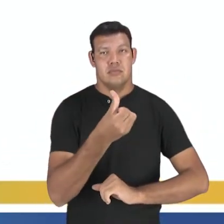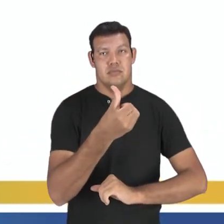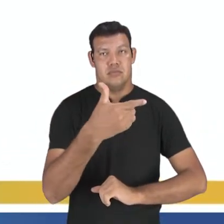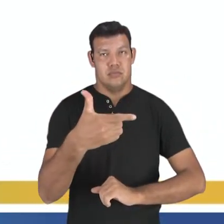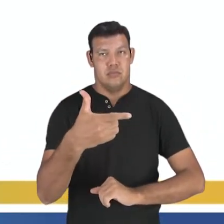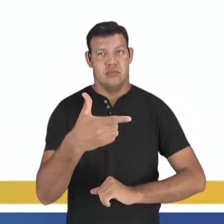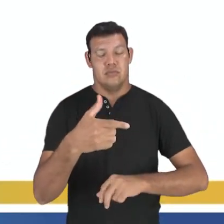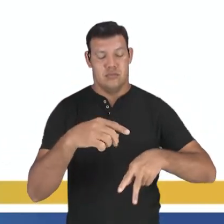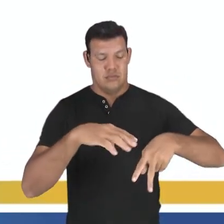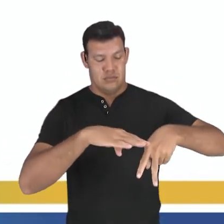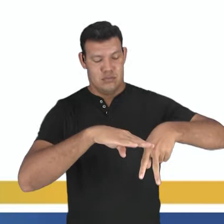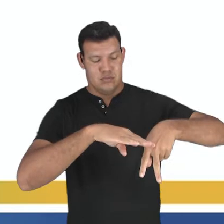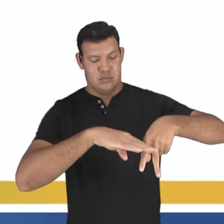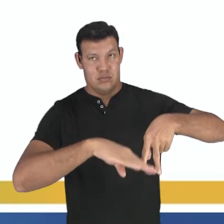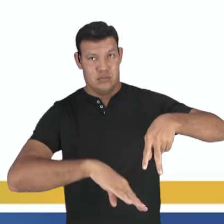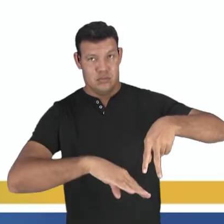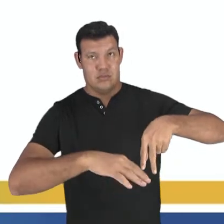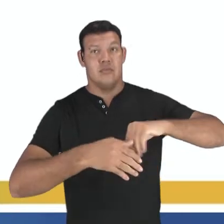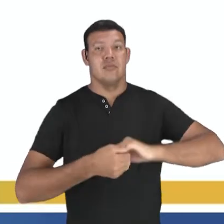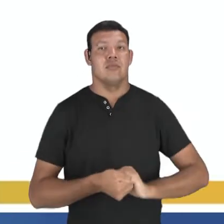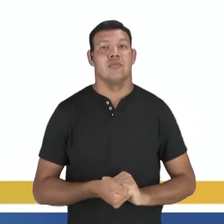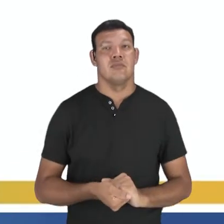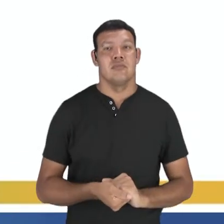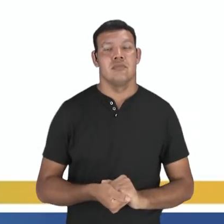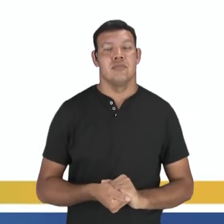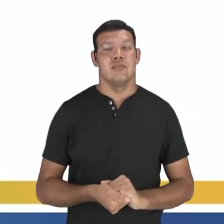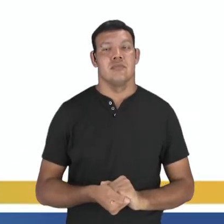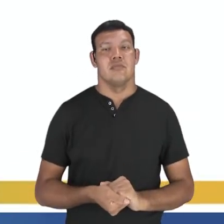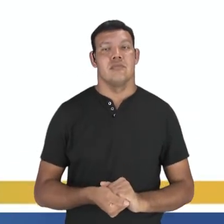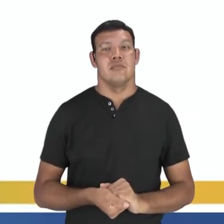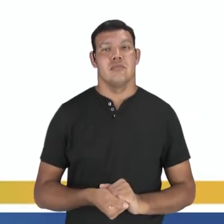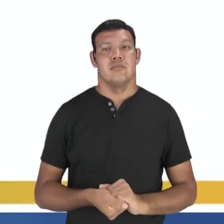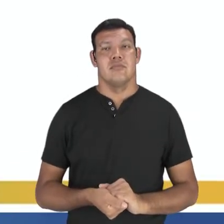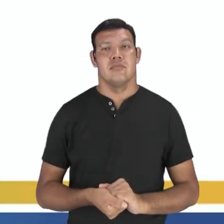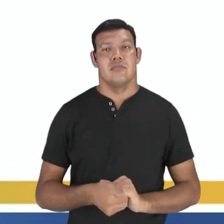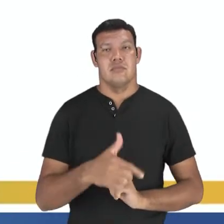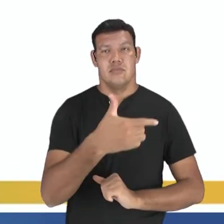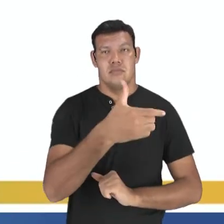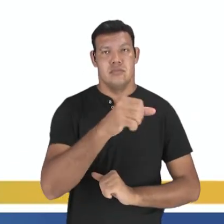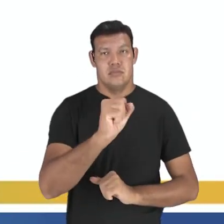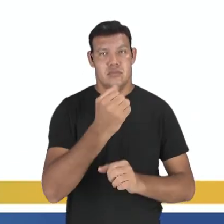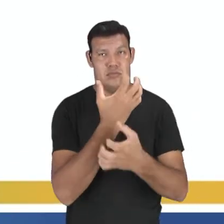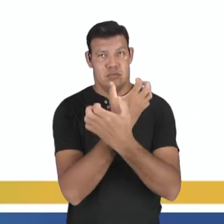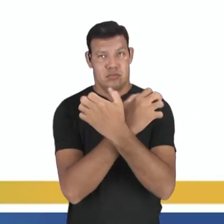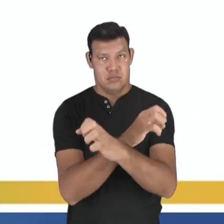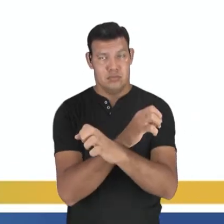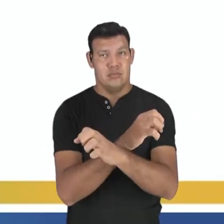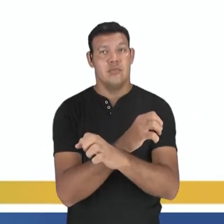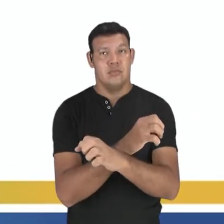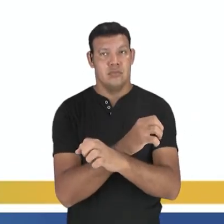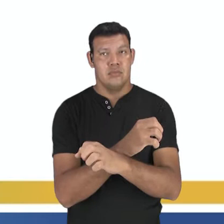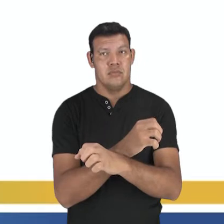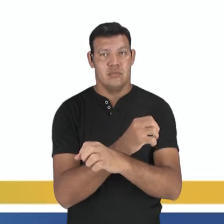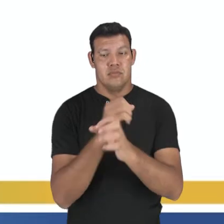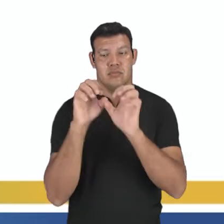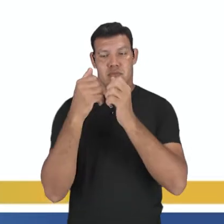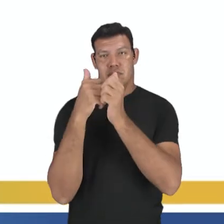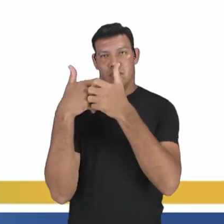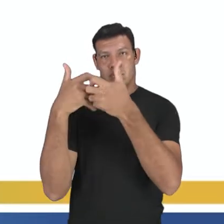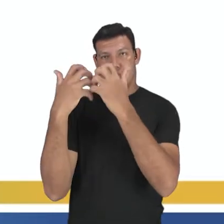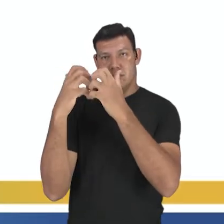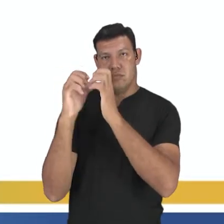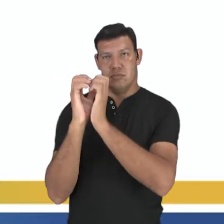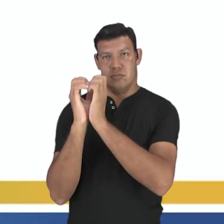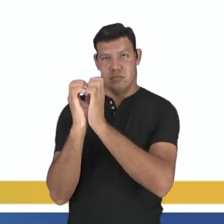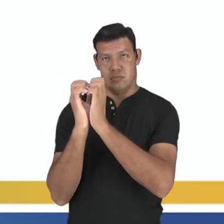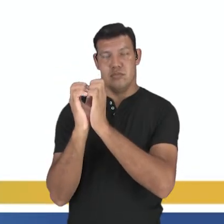62 ossos nos membros inferiores, que estão relacionados às pernas, 28 ossos vão estar formando o crânio,